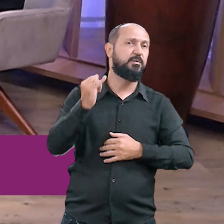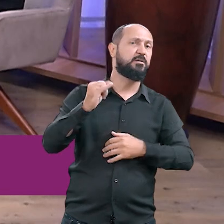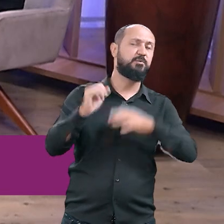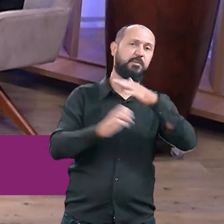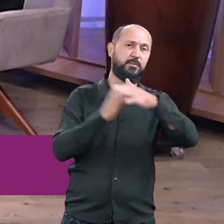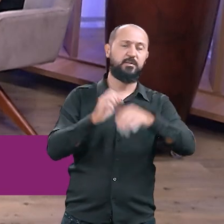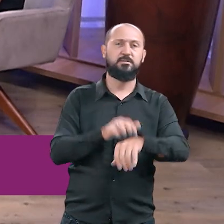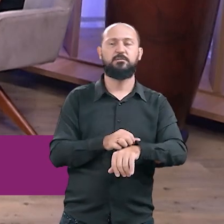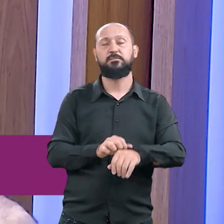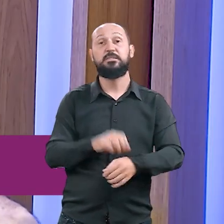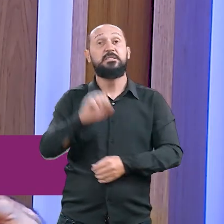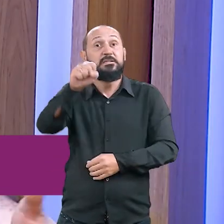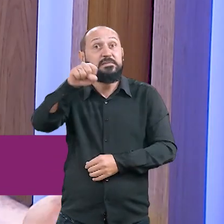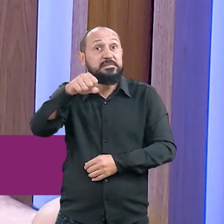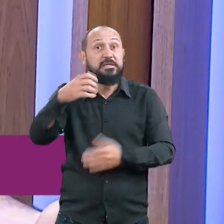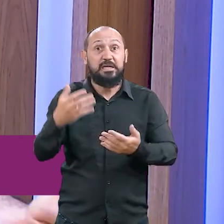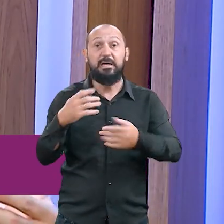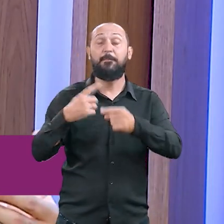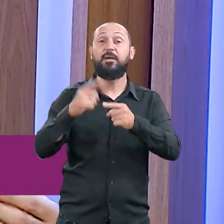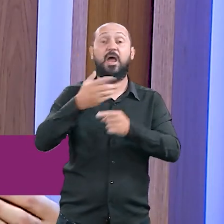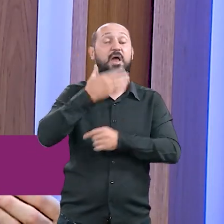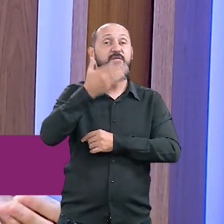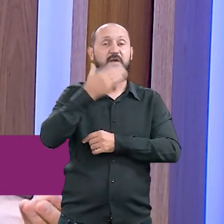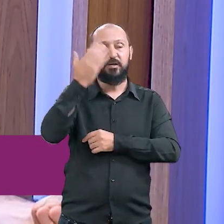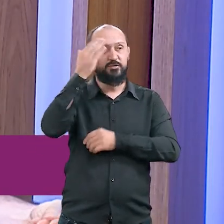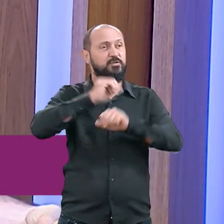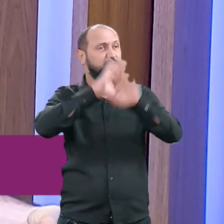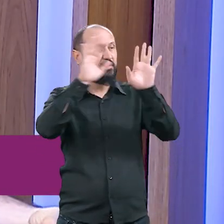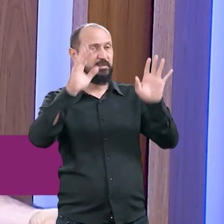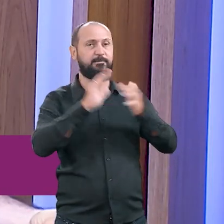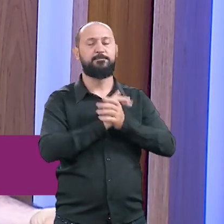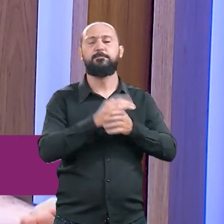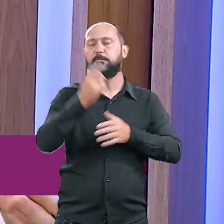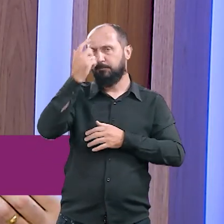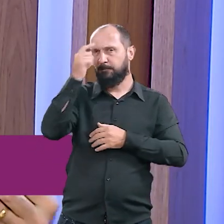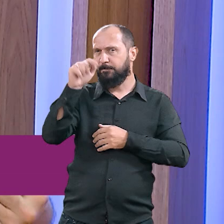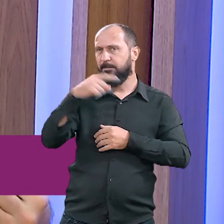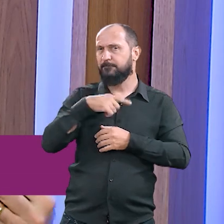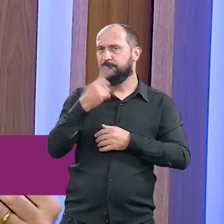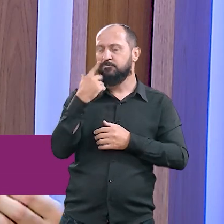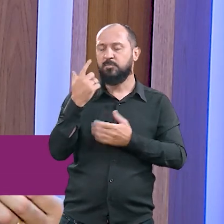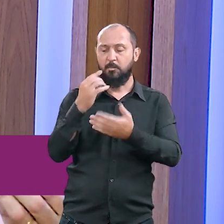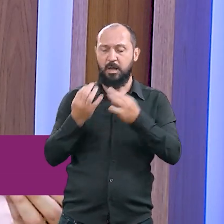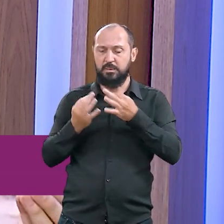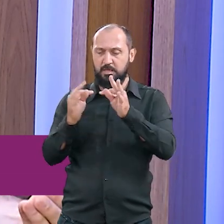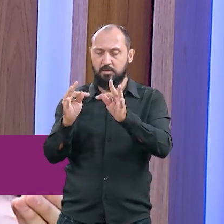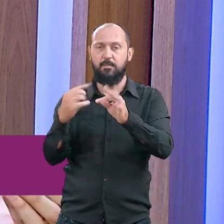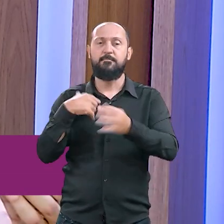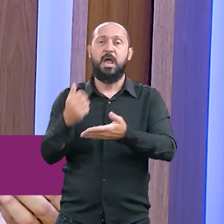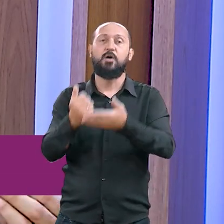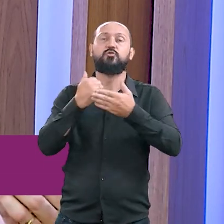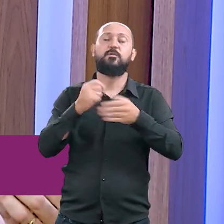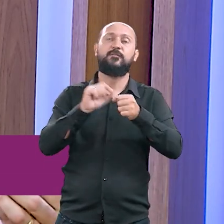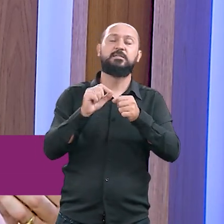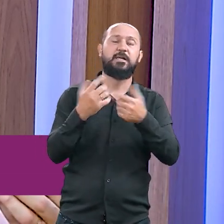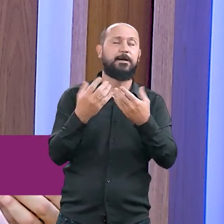tempo para fazer o que é importante. Então eu tenho visto mais essa aplicação que eles chamam de copiloto, do que necessariamente